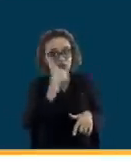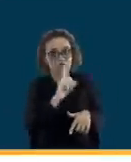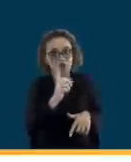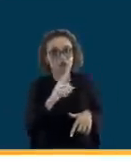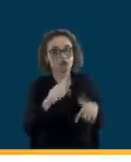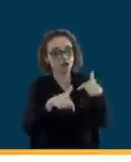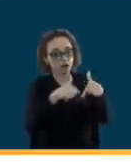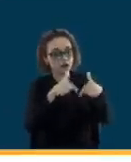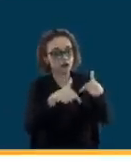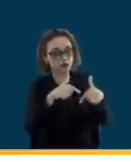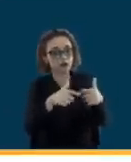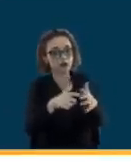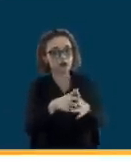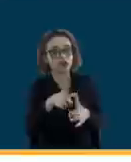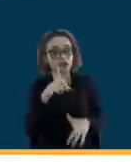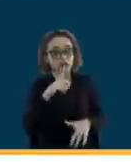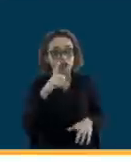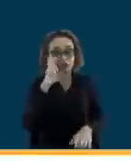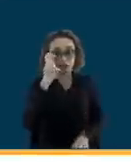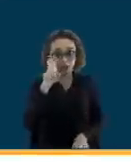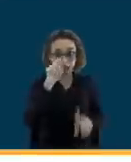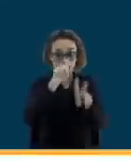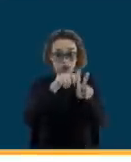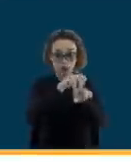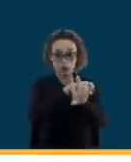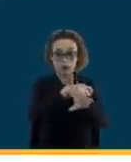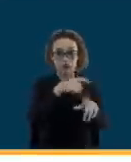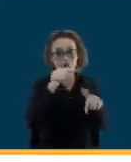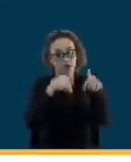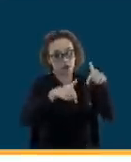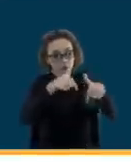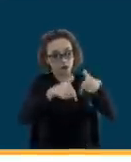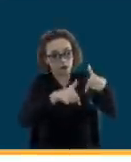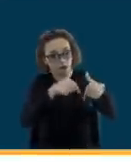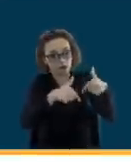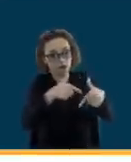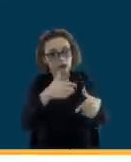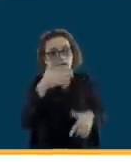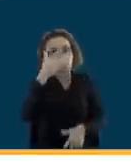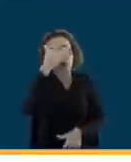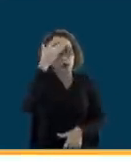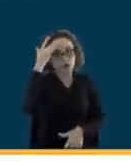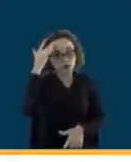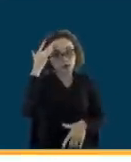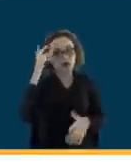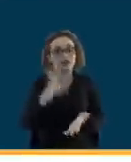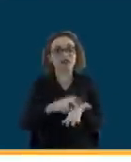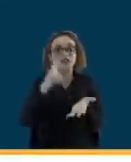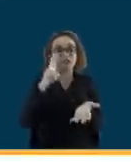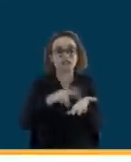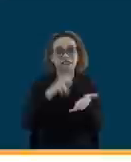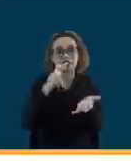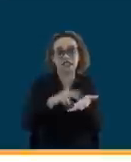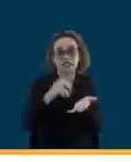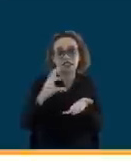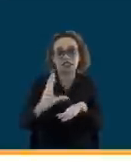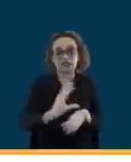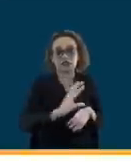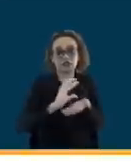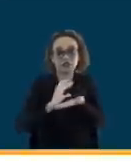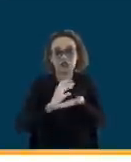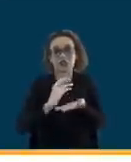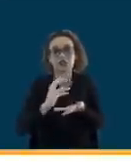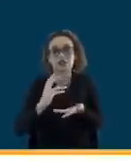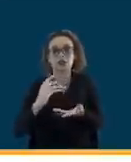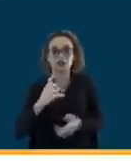tem 5 meses aí de trabalho. O pessoal que vai ficar contente aí de estar recebendo um recurso, como gestor no município,